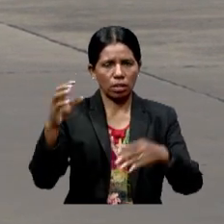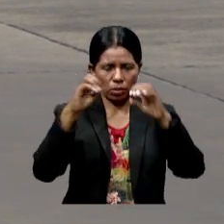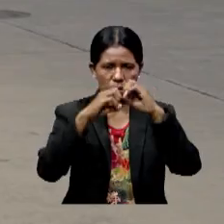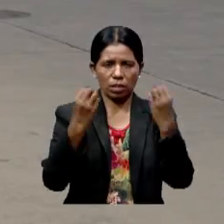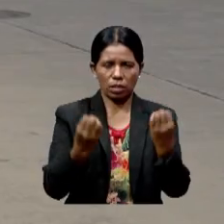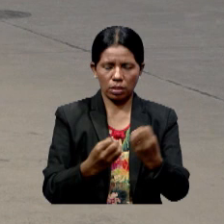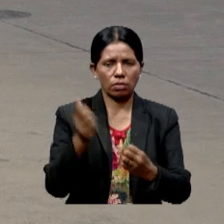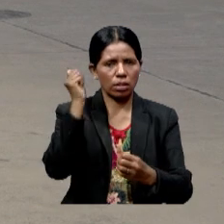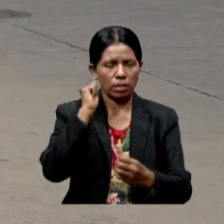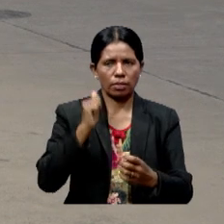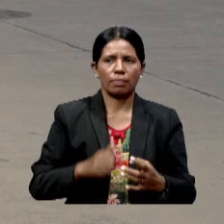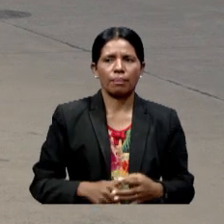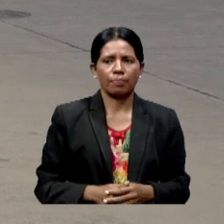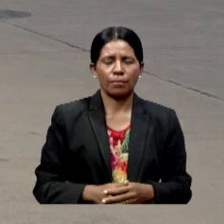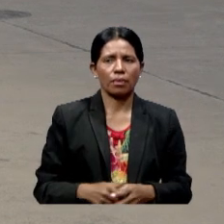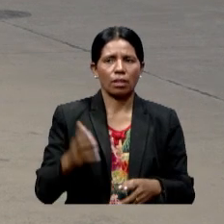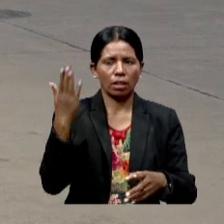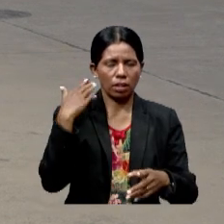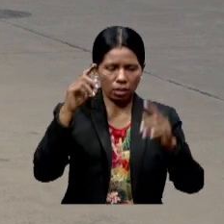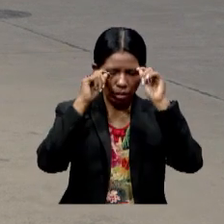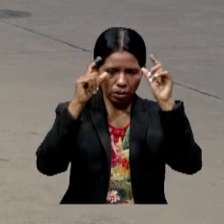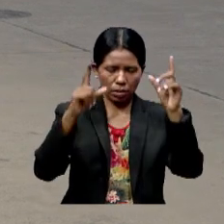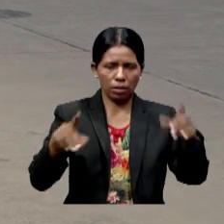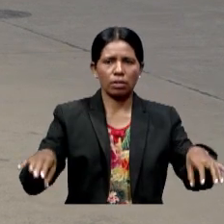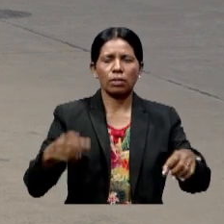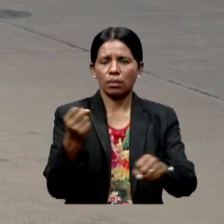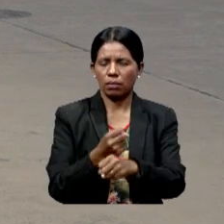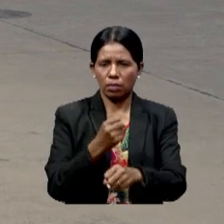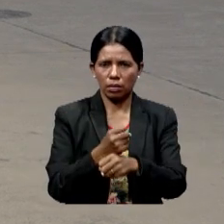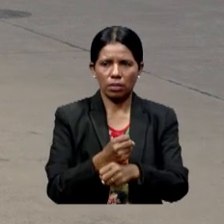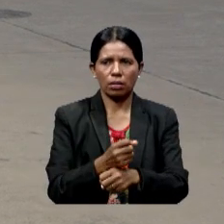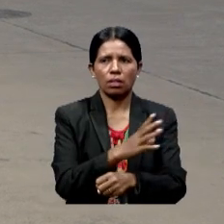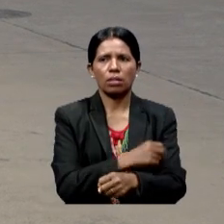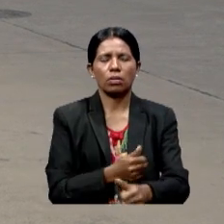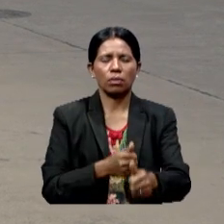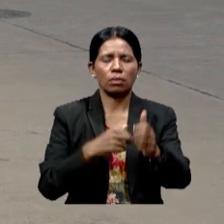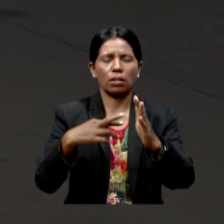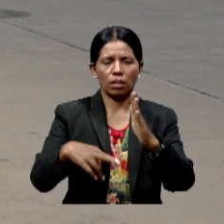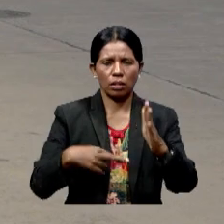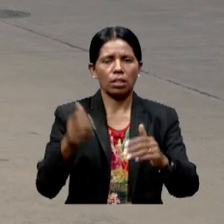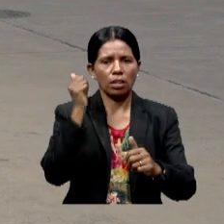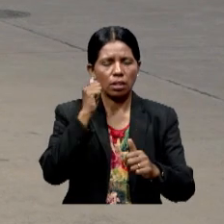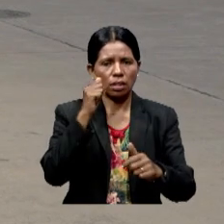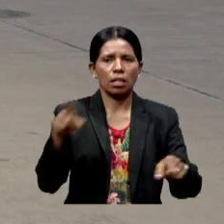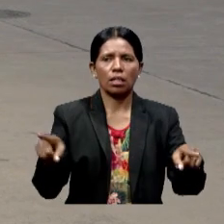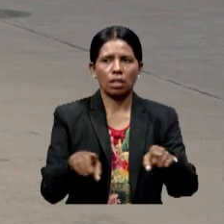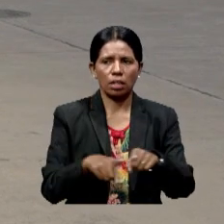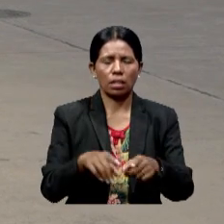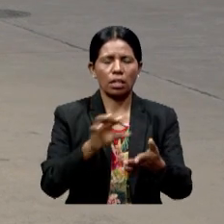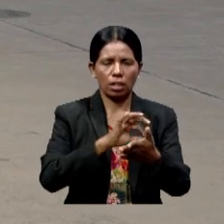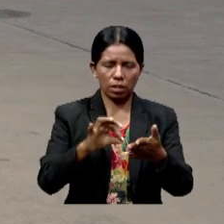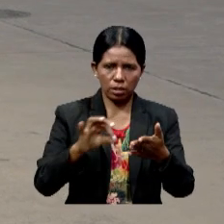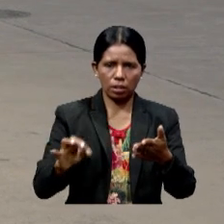ASEAN. Antes ne Timor-Leste esforço bot por preencher requerimento ASEAN, Hanesa assina